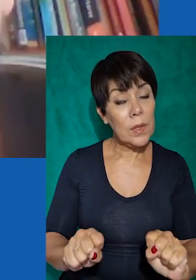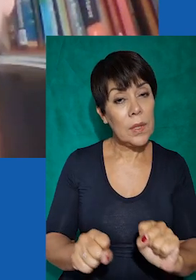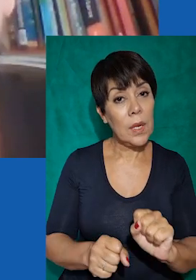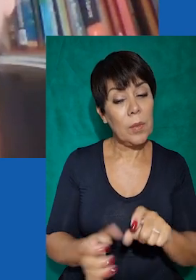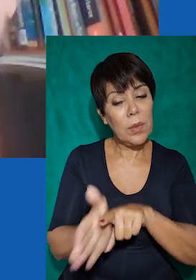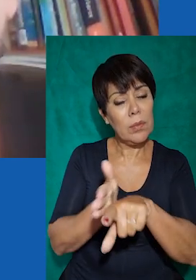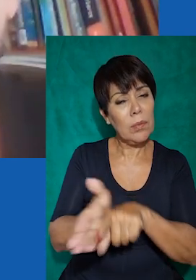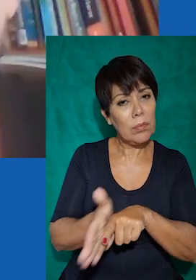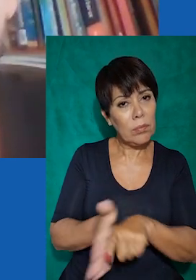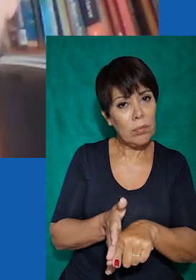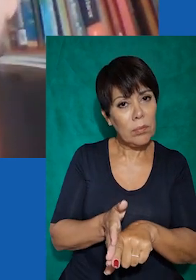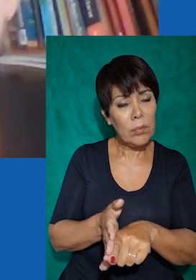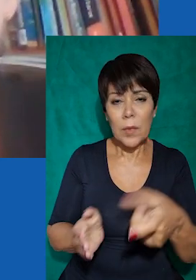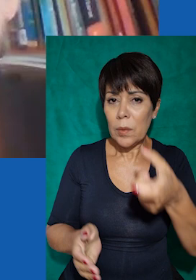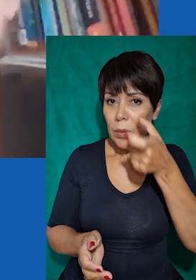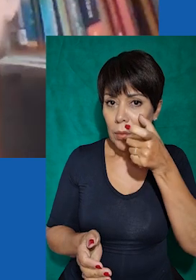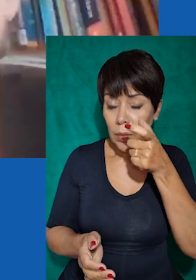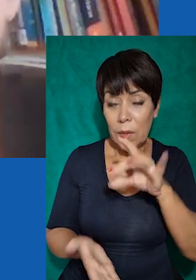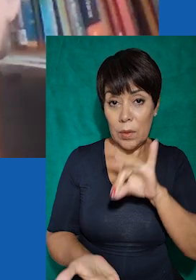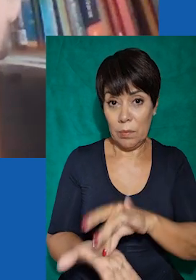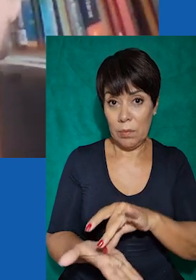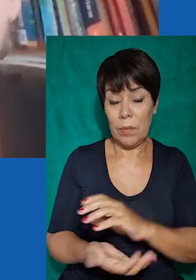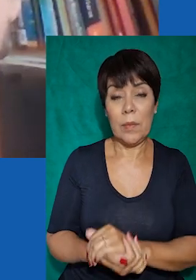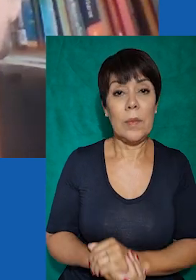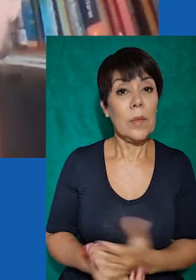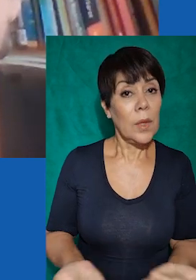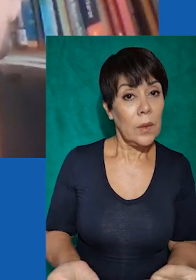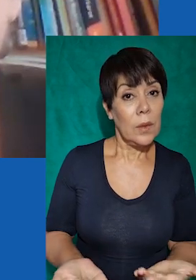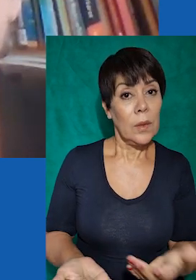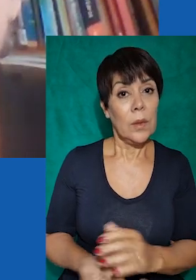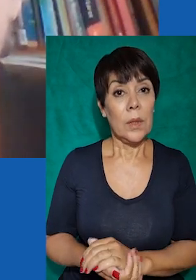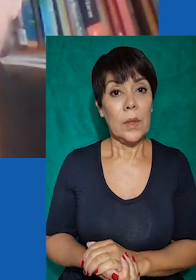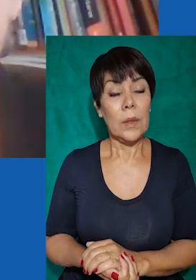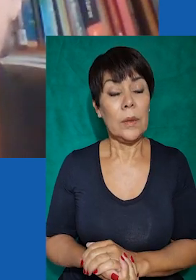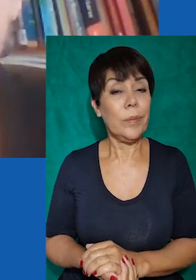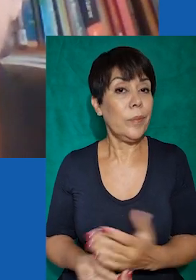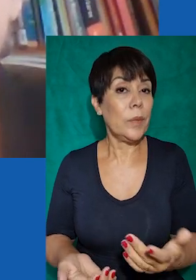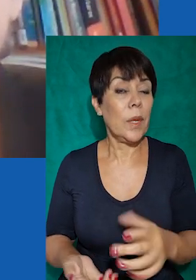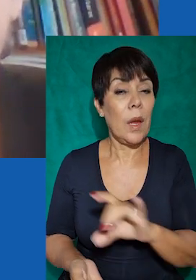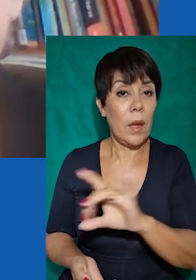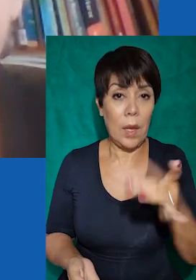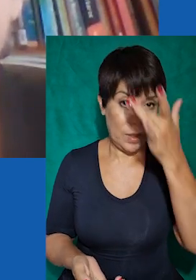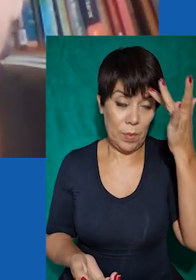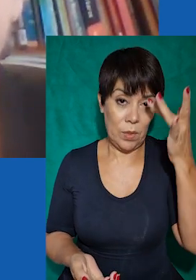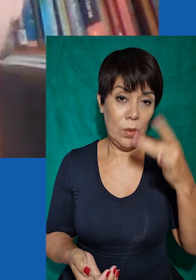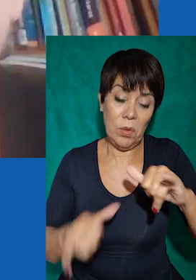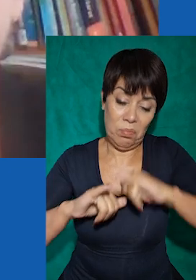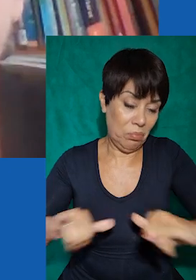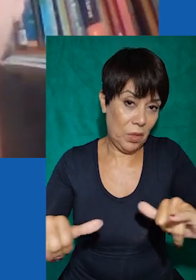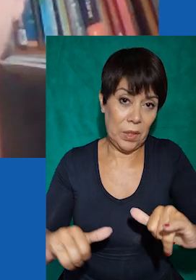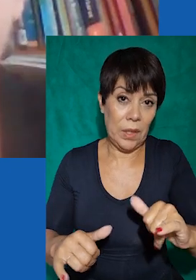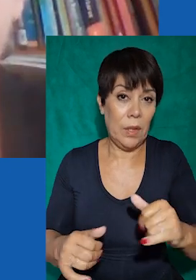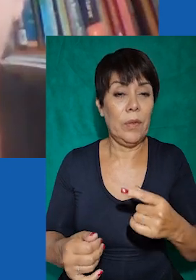de verificação real. Então, quer dizer, cada um declarava, no